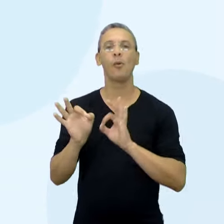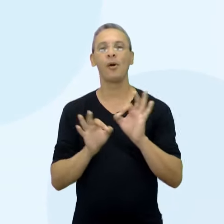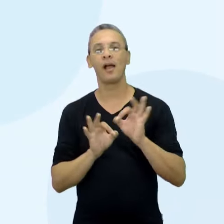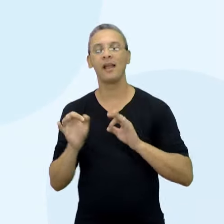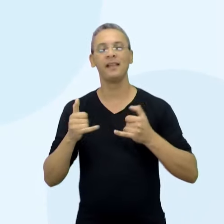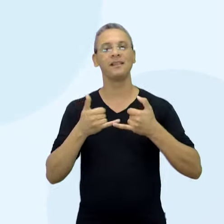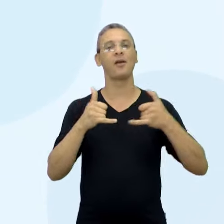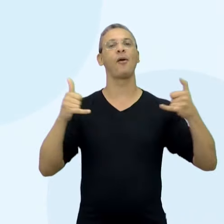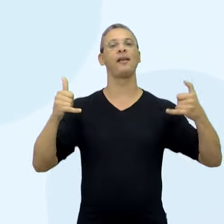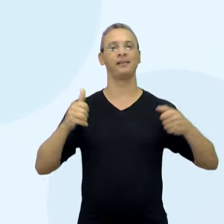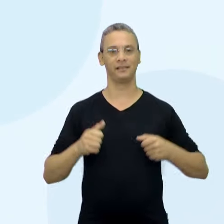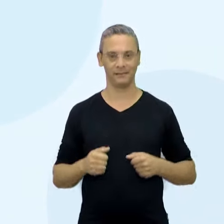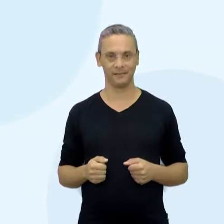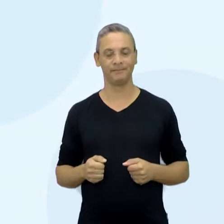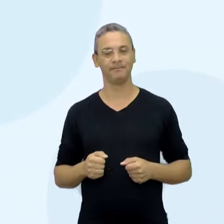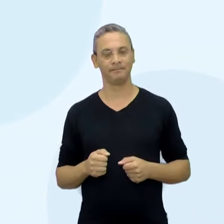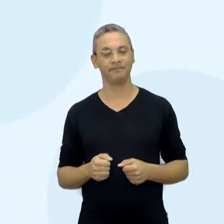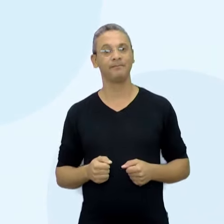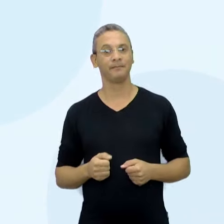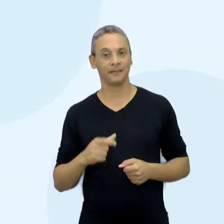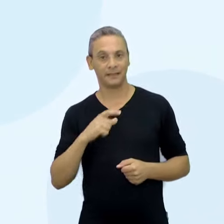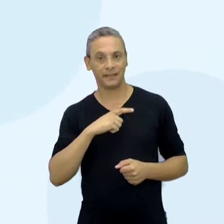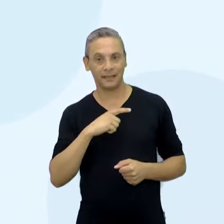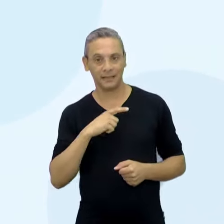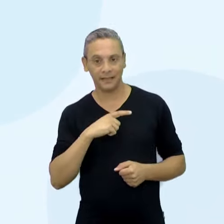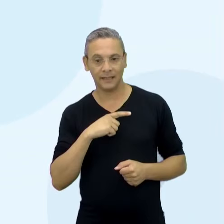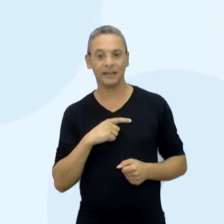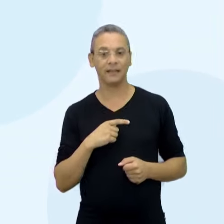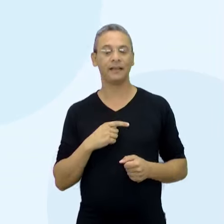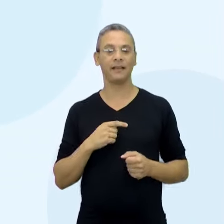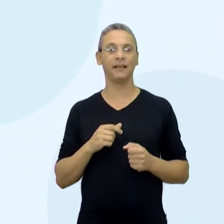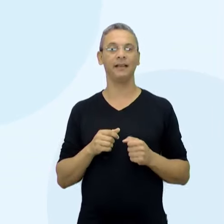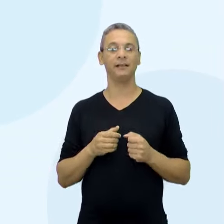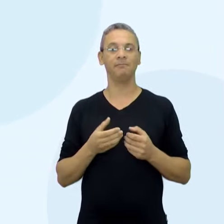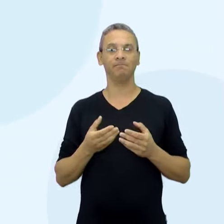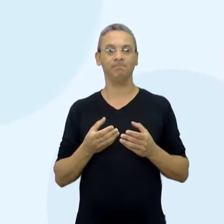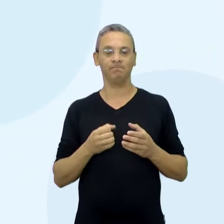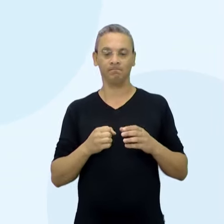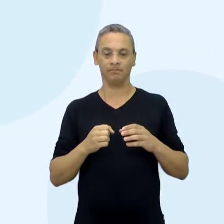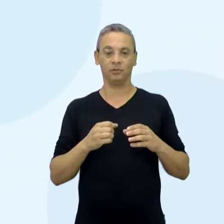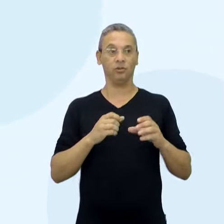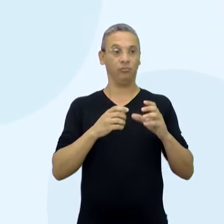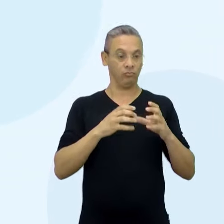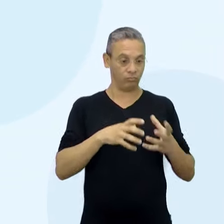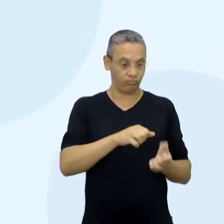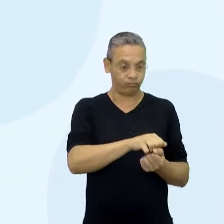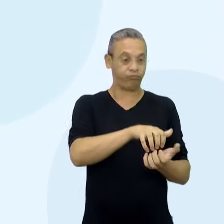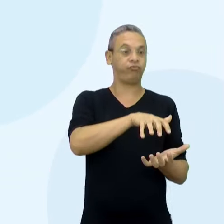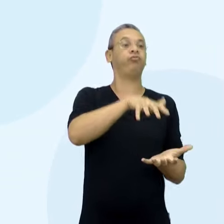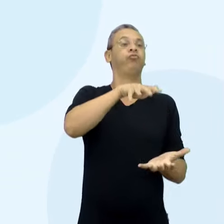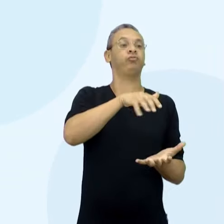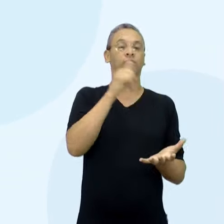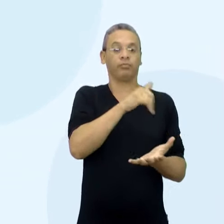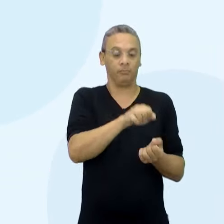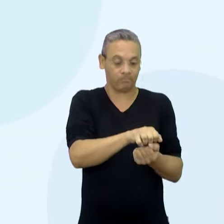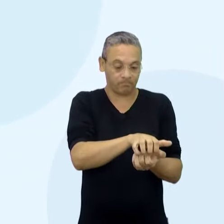corrente elétrica, certo? Então eu tenho ali as cargas chegando, quando chega uma carga X, uma